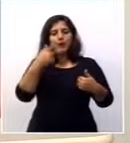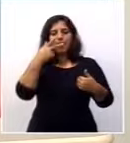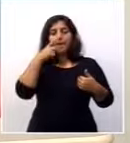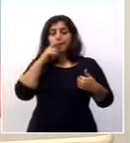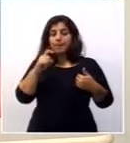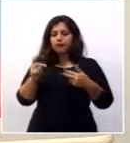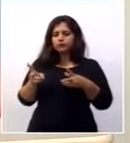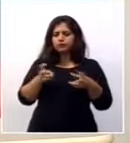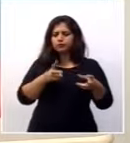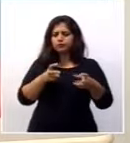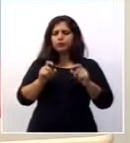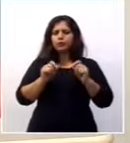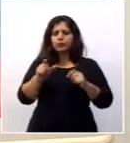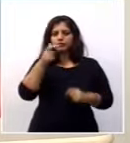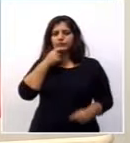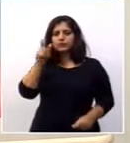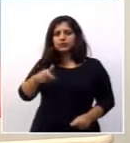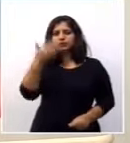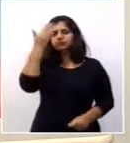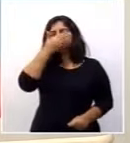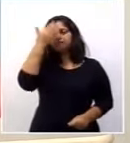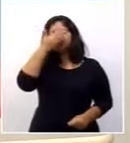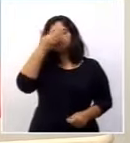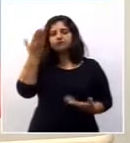perceberam que ele não enxergava.